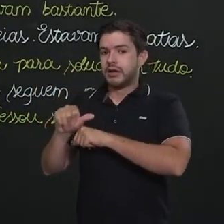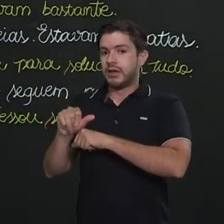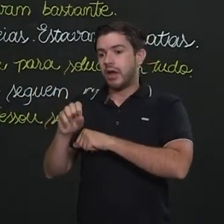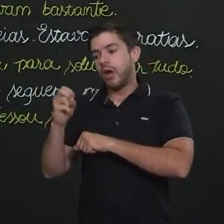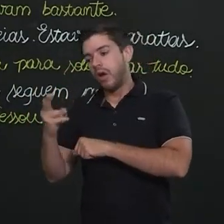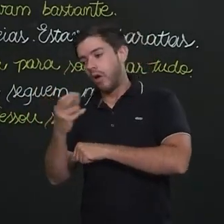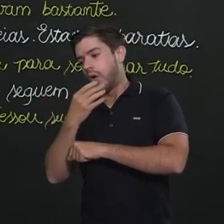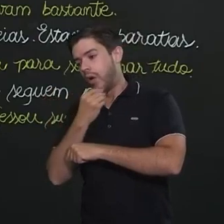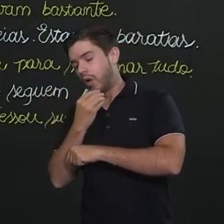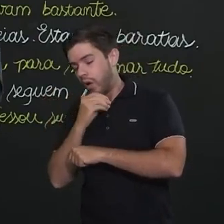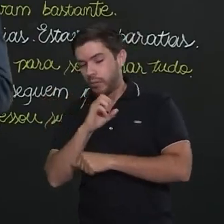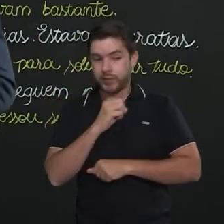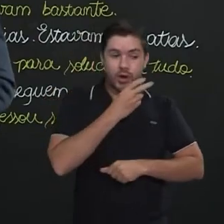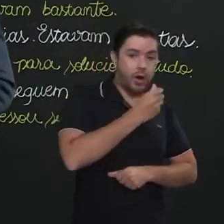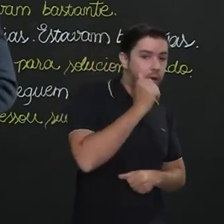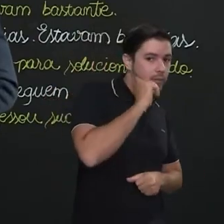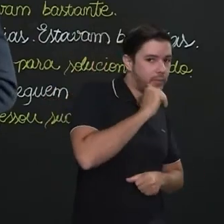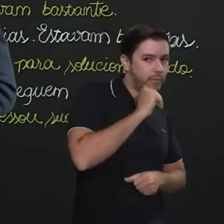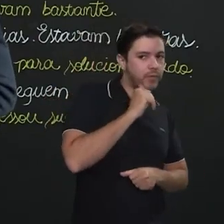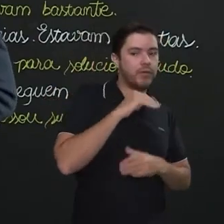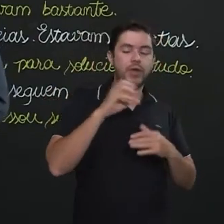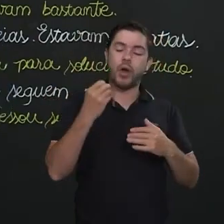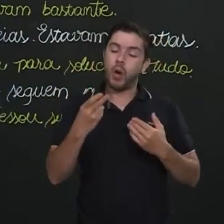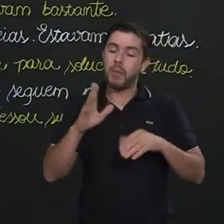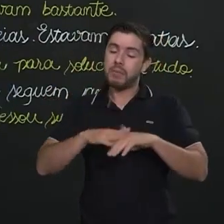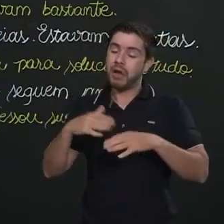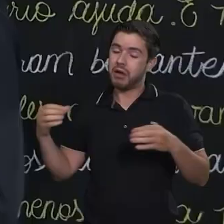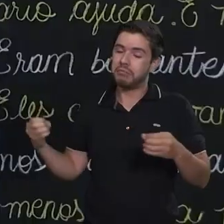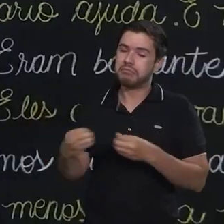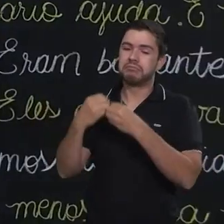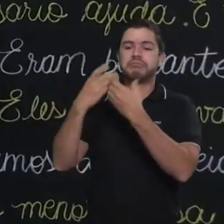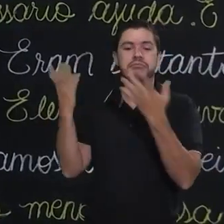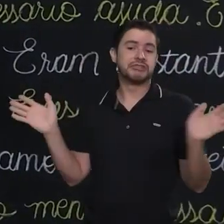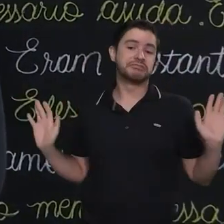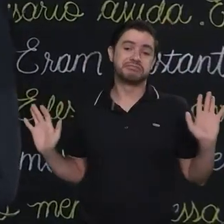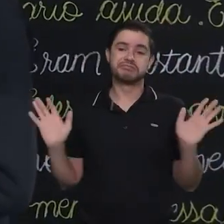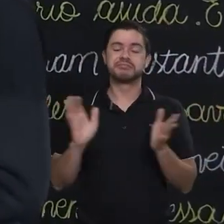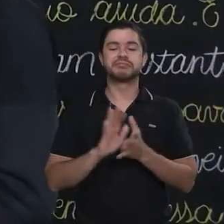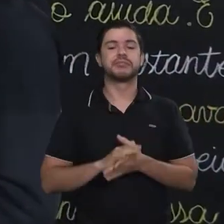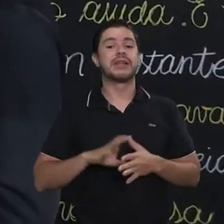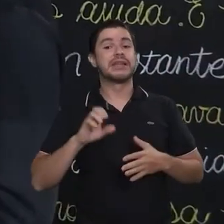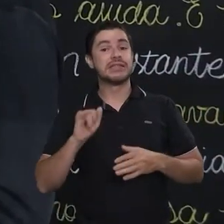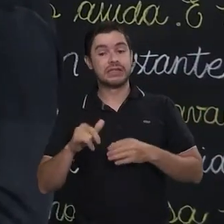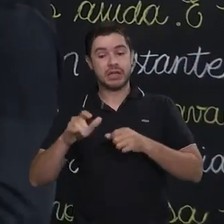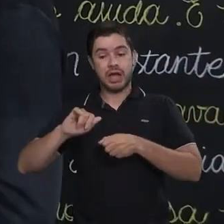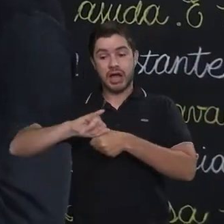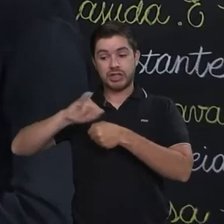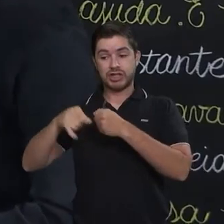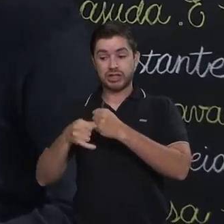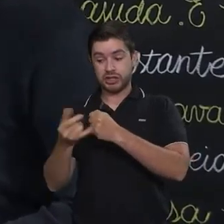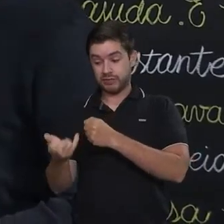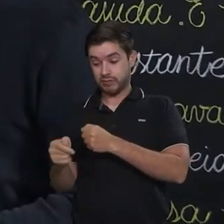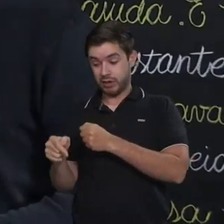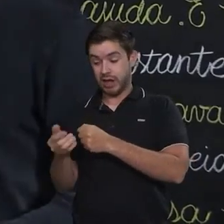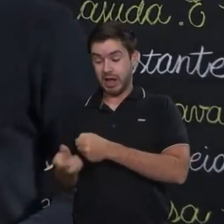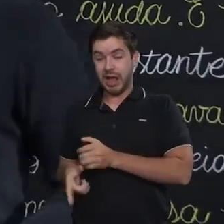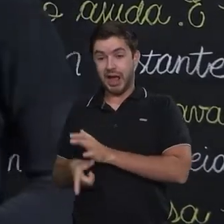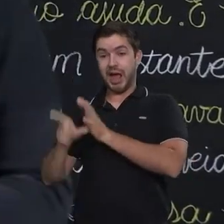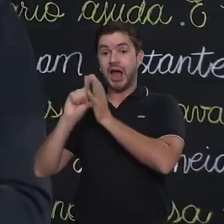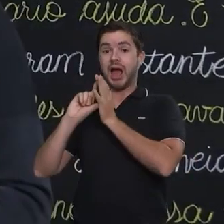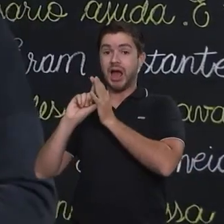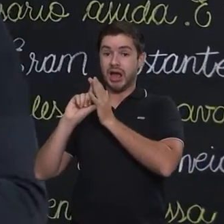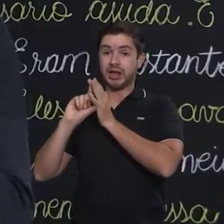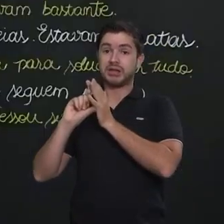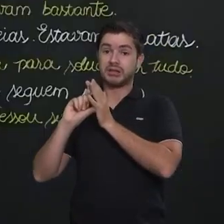masculino, ou a concordância com o termo mais próximo. Quando o adjetivo vem antes, concorda-se com o